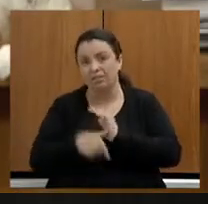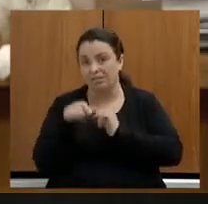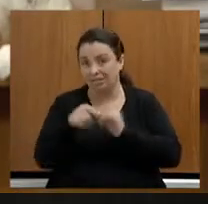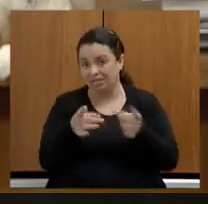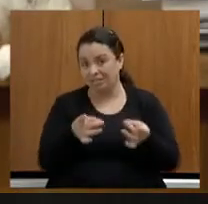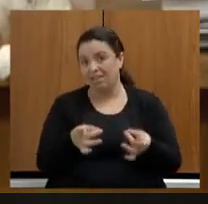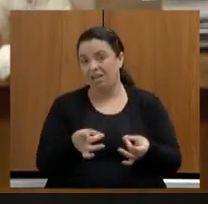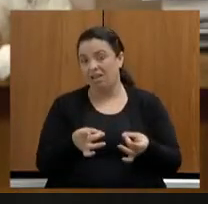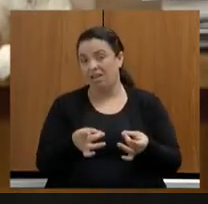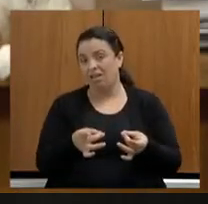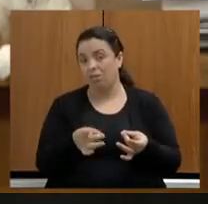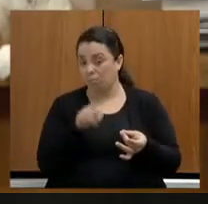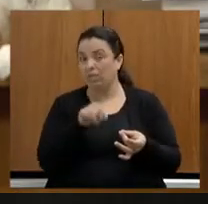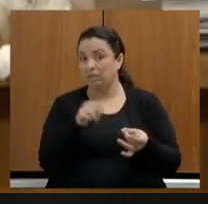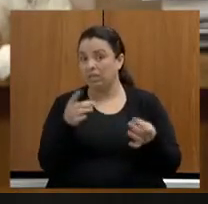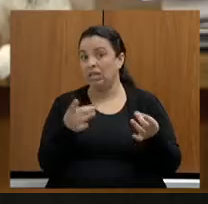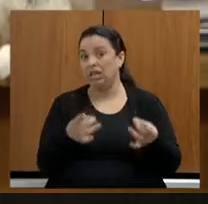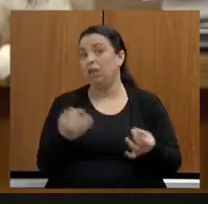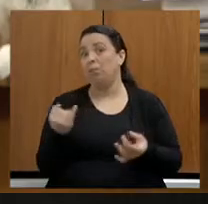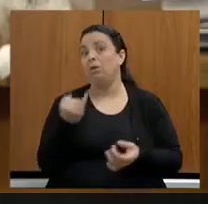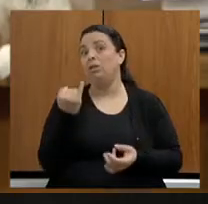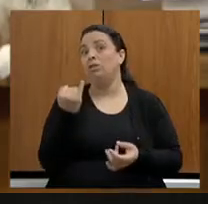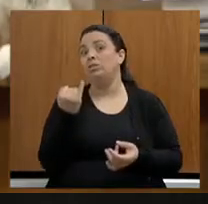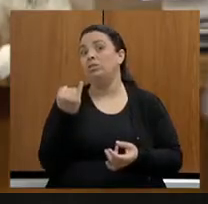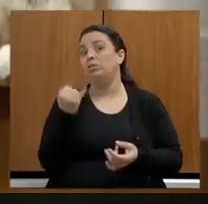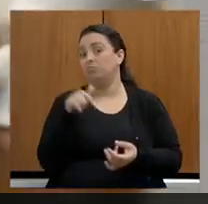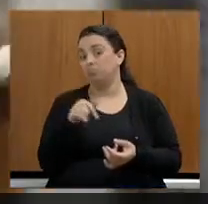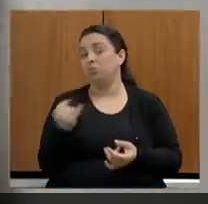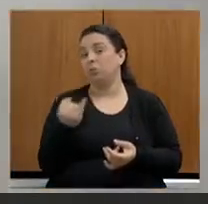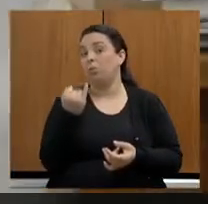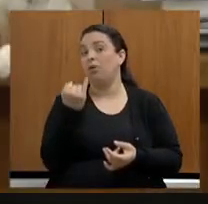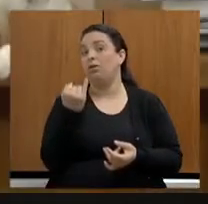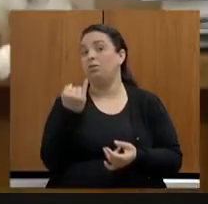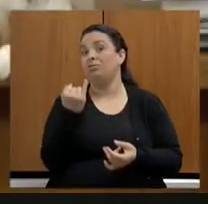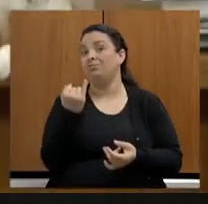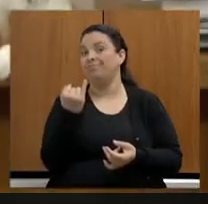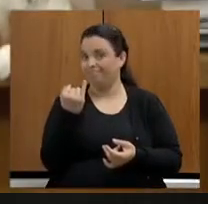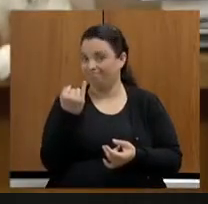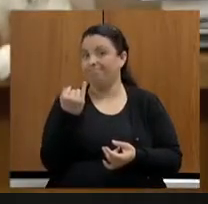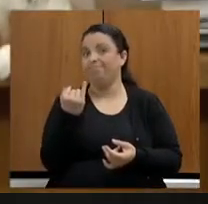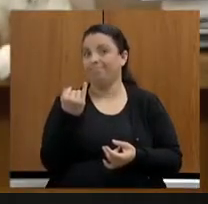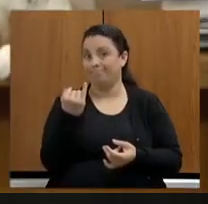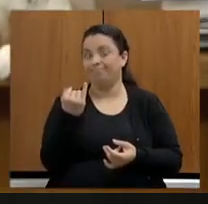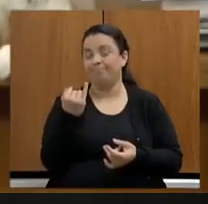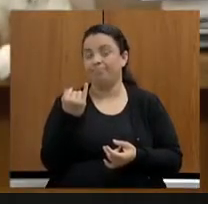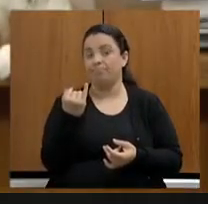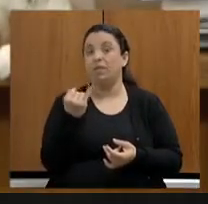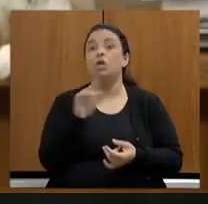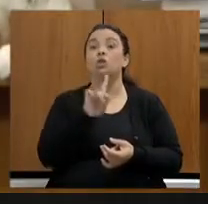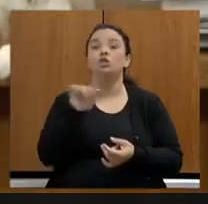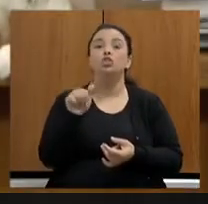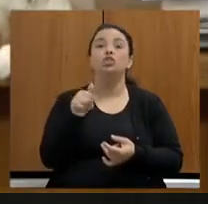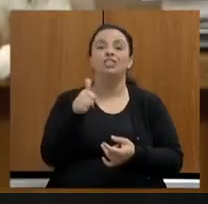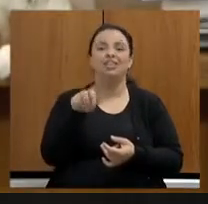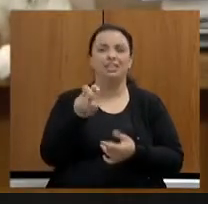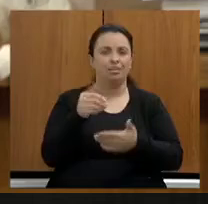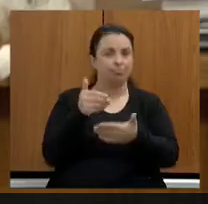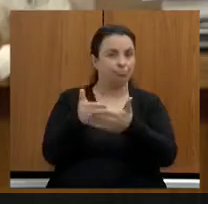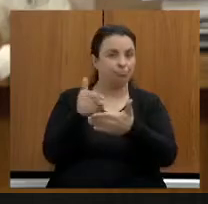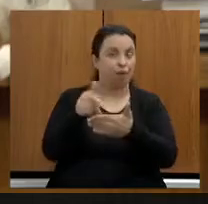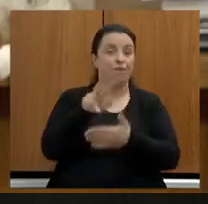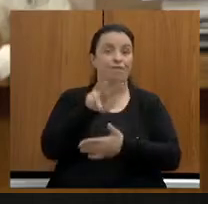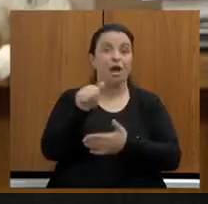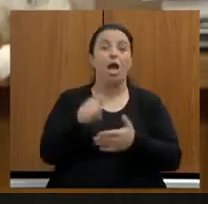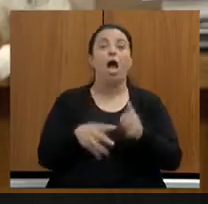mas é detalhe que importa não importa não então assim estamos pagando no dia no próximo dia 15 a quarta folha de